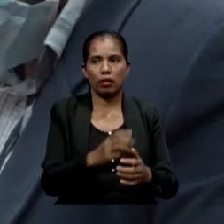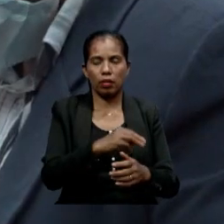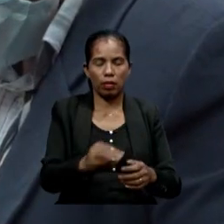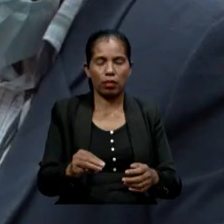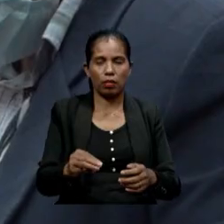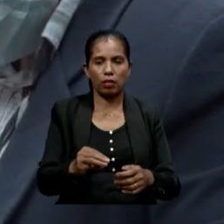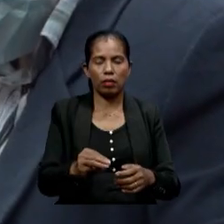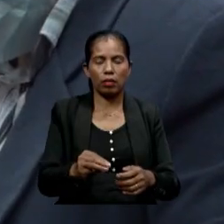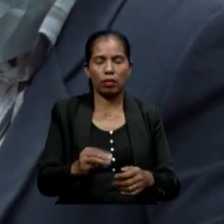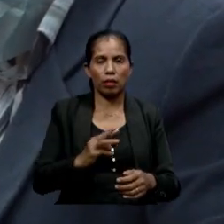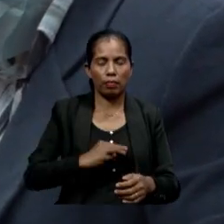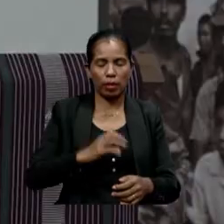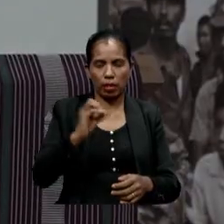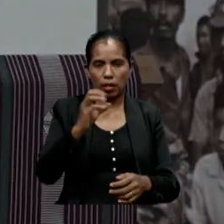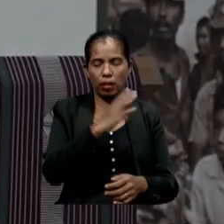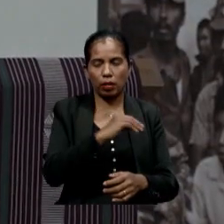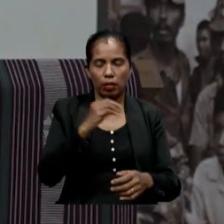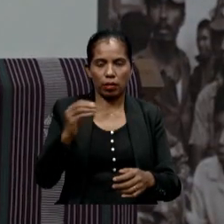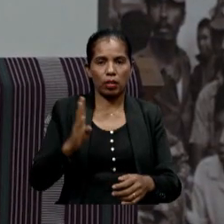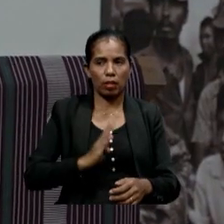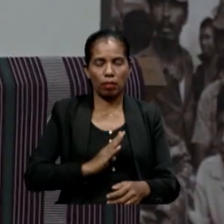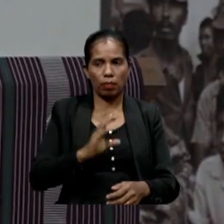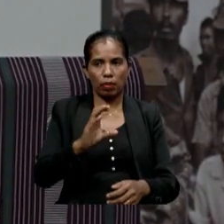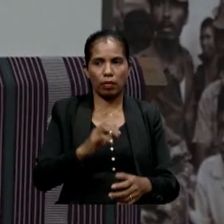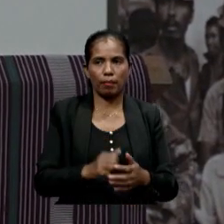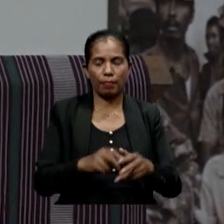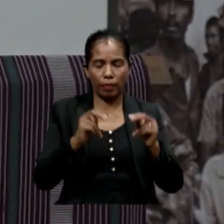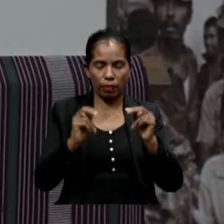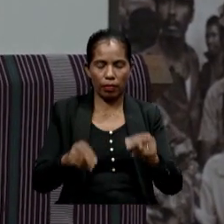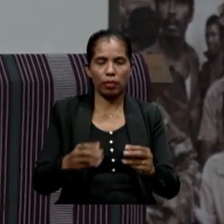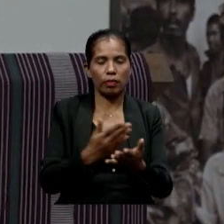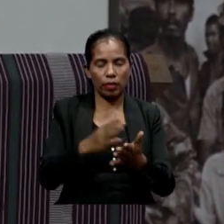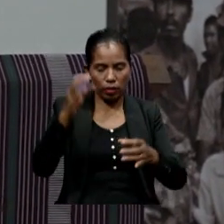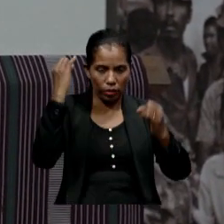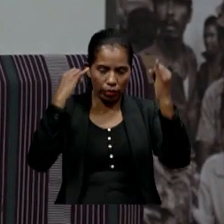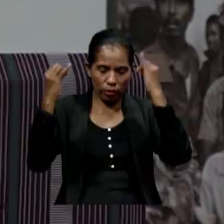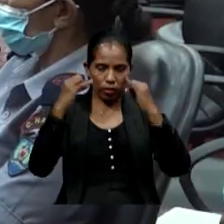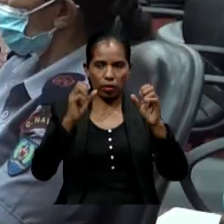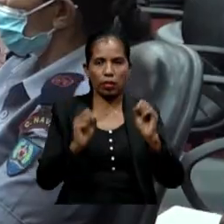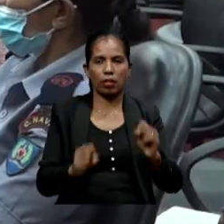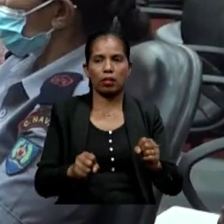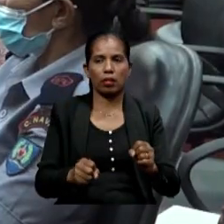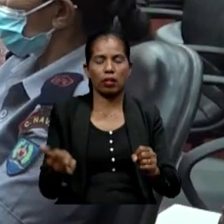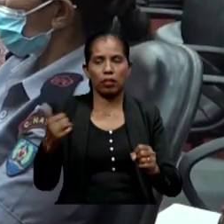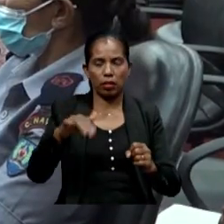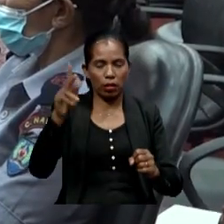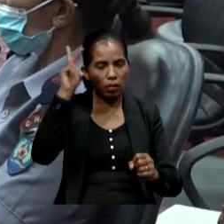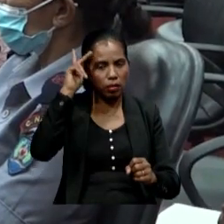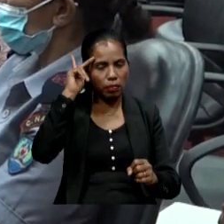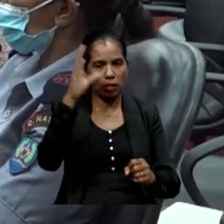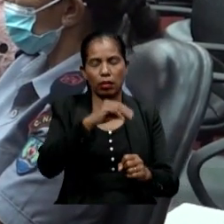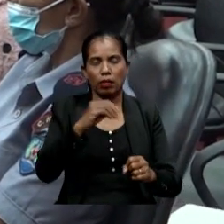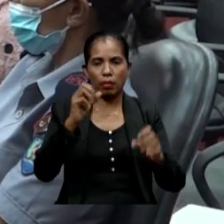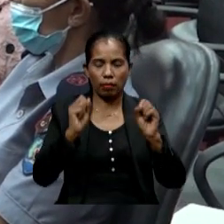Metinaru, nomos e componente terrestre bocão. Precisa haclean informação para militar Sira para haclean Sirne conhecimento no